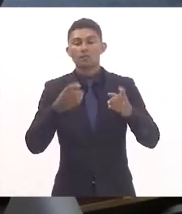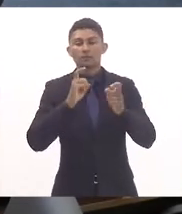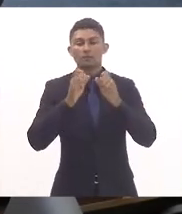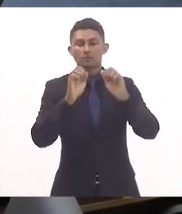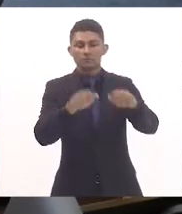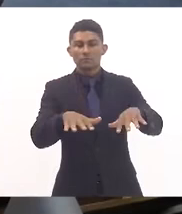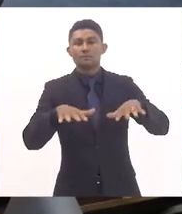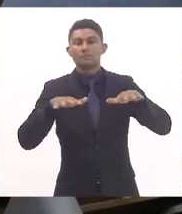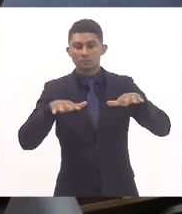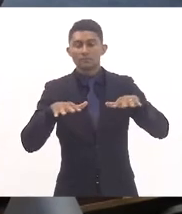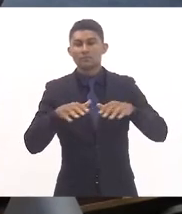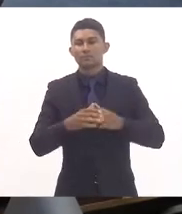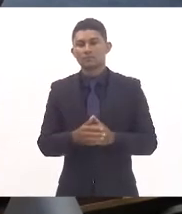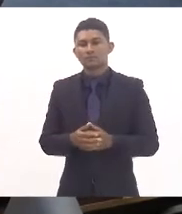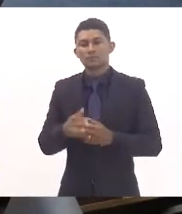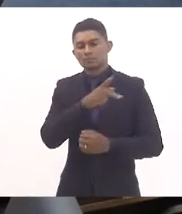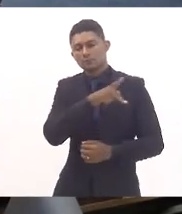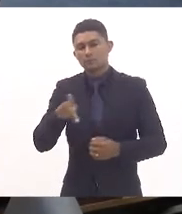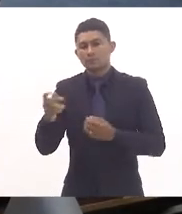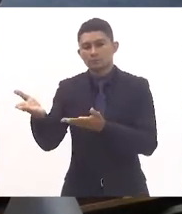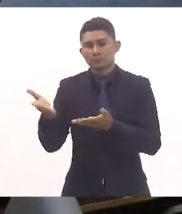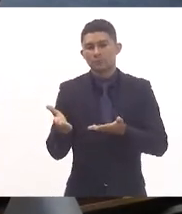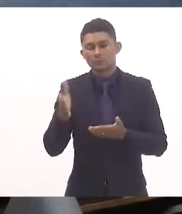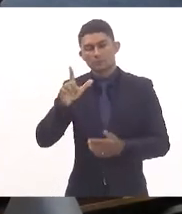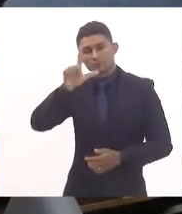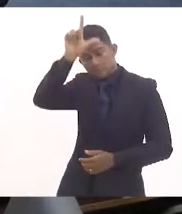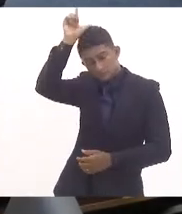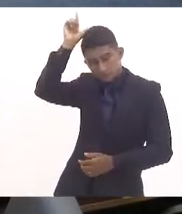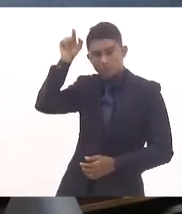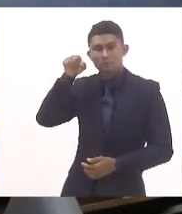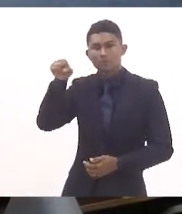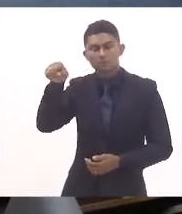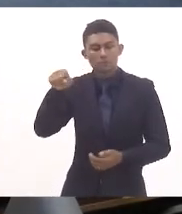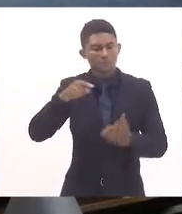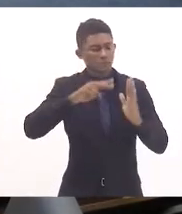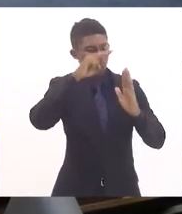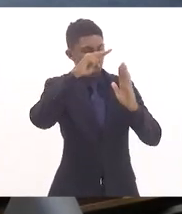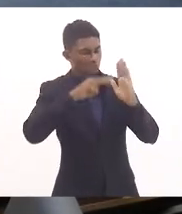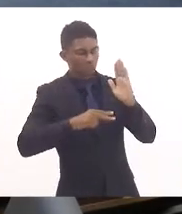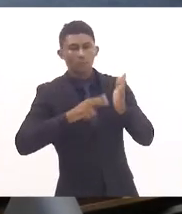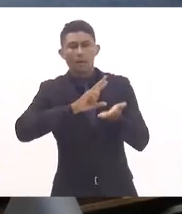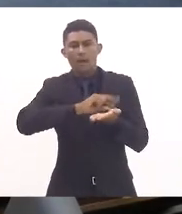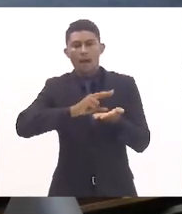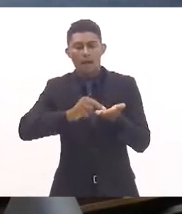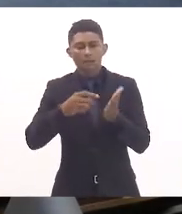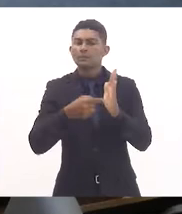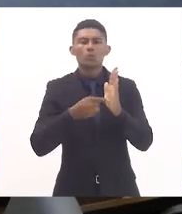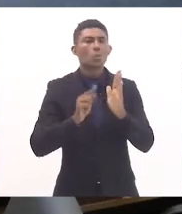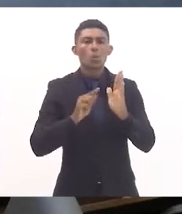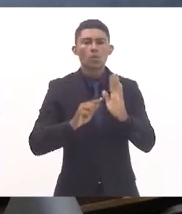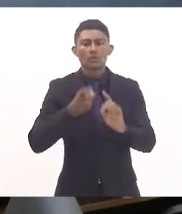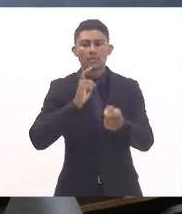sessão. A presidência convida o senhor deputado Luiz Paulo para fazer a leitura da ata da sessão anterior.